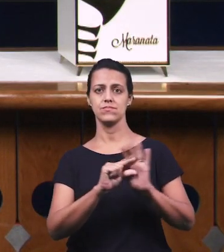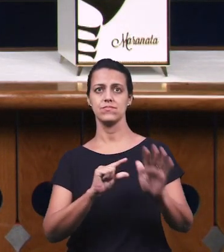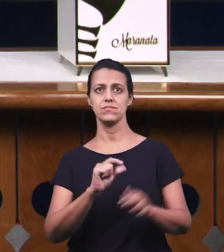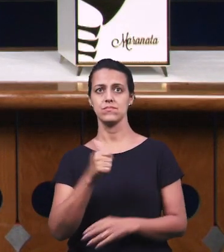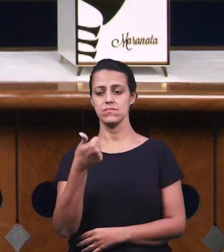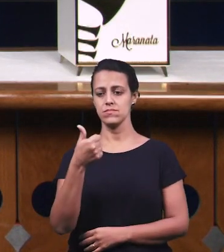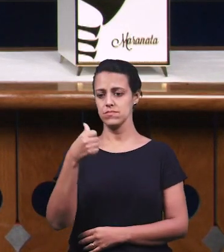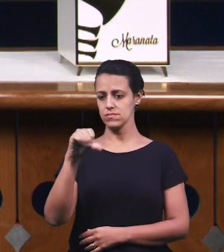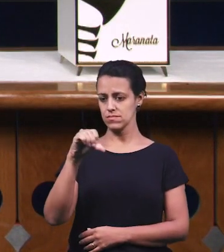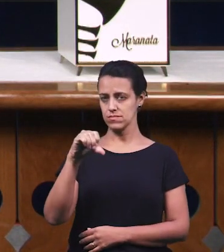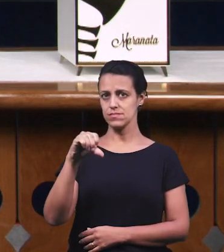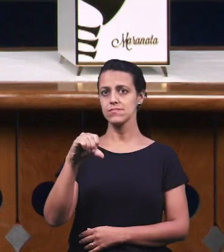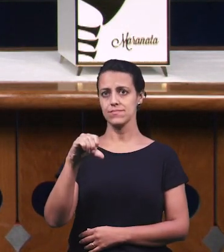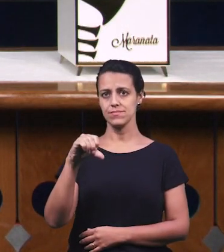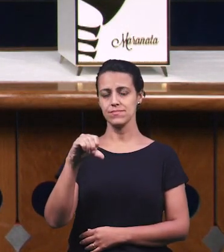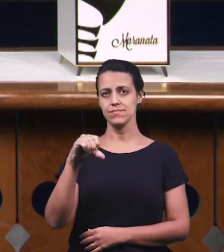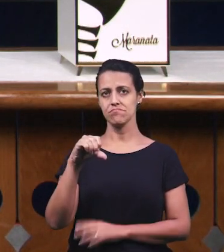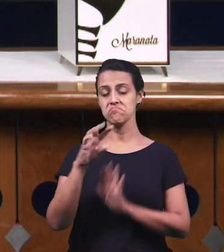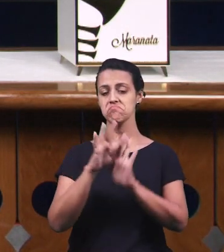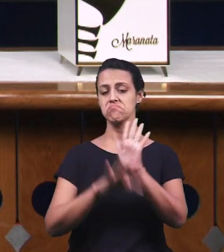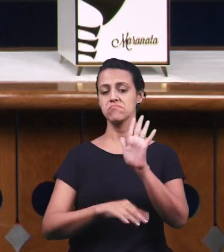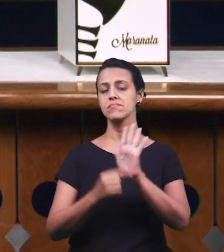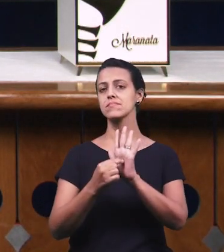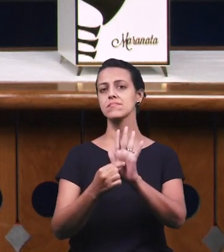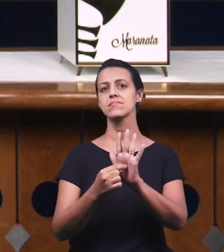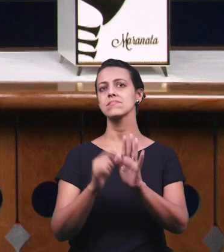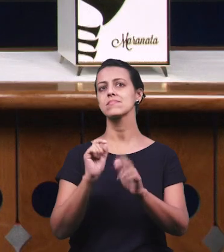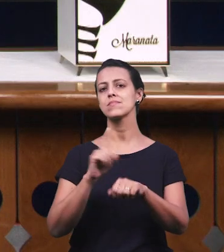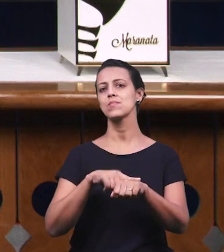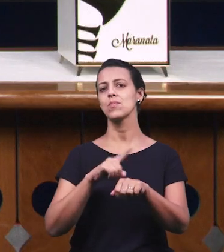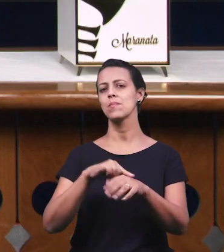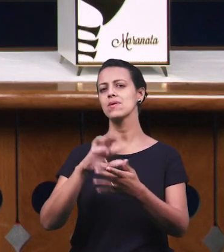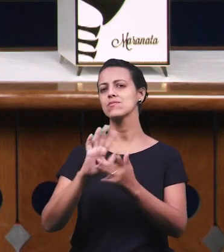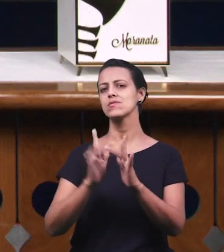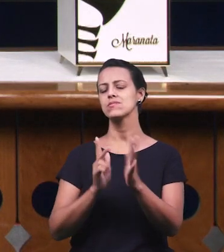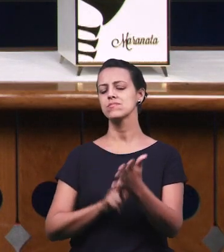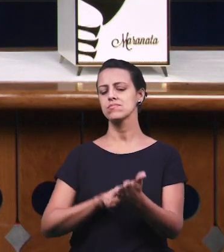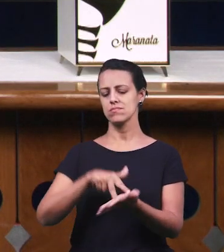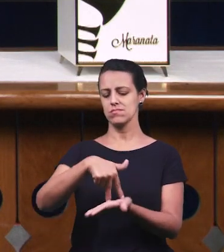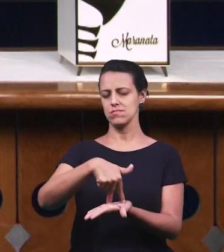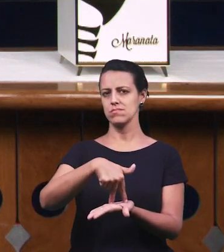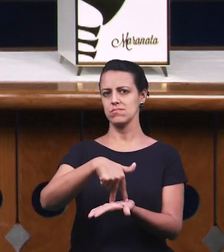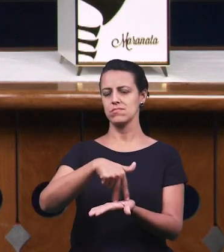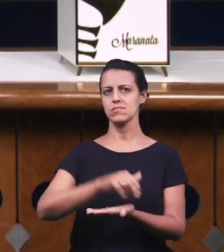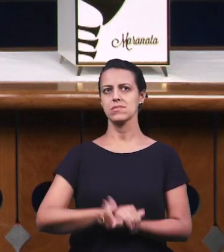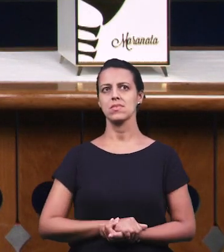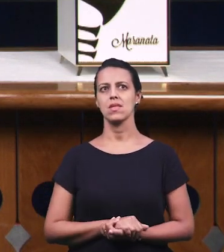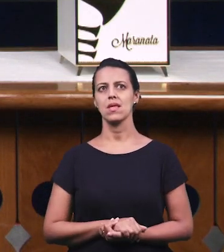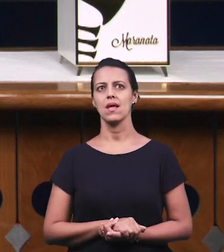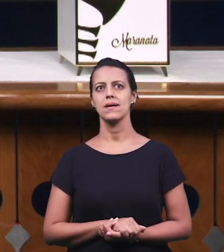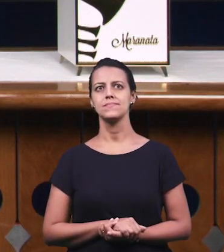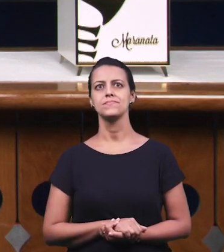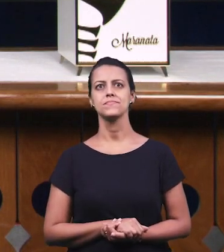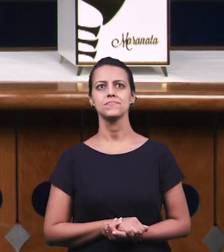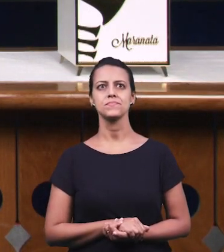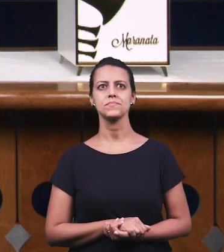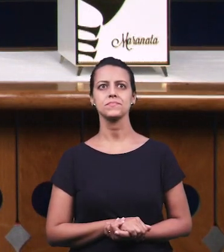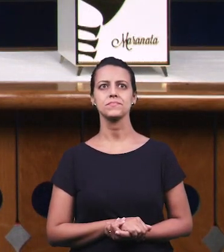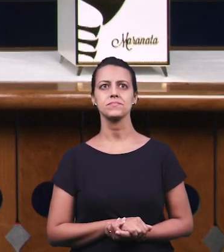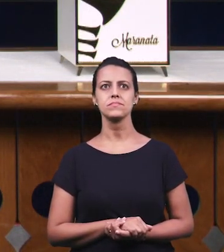19, esse texto que faz menção à ressurreição de Jesus. João 20,